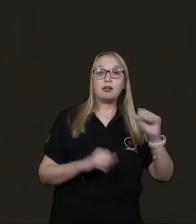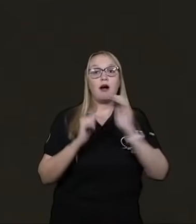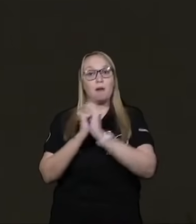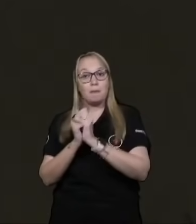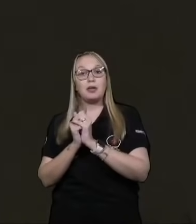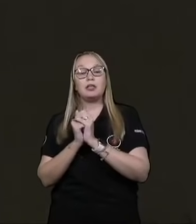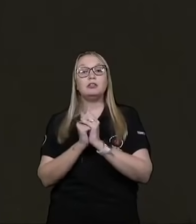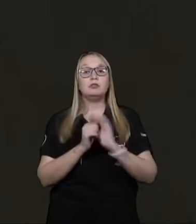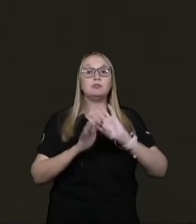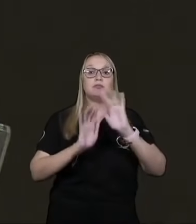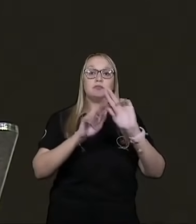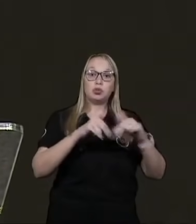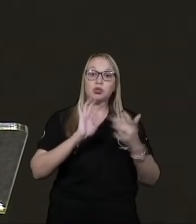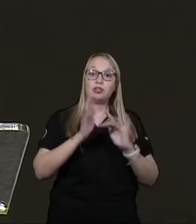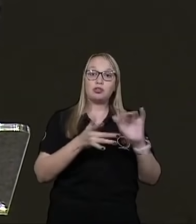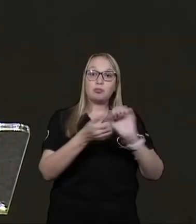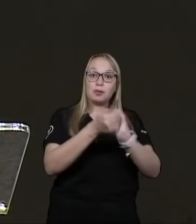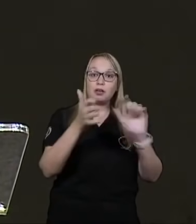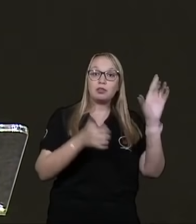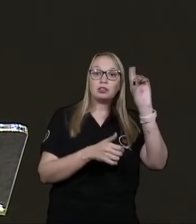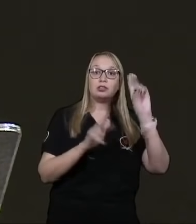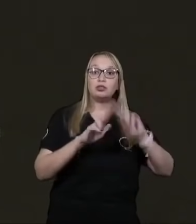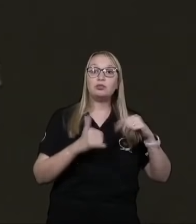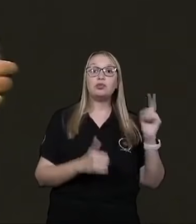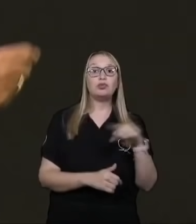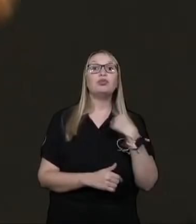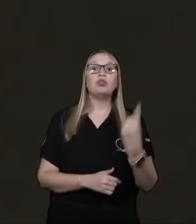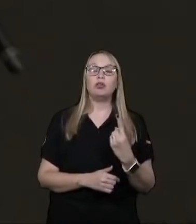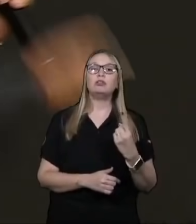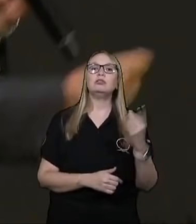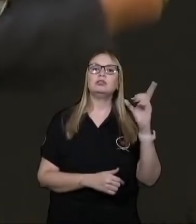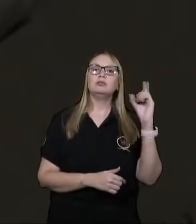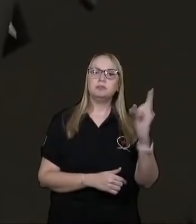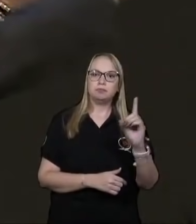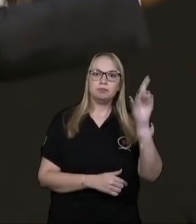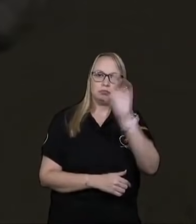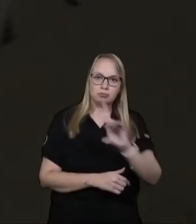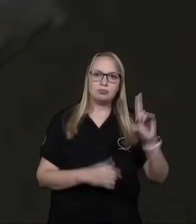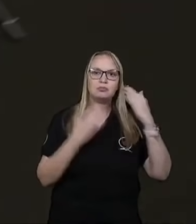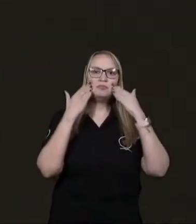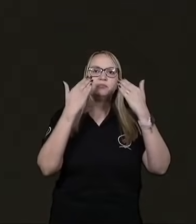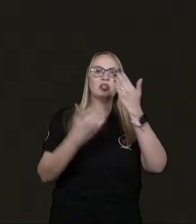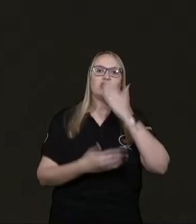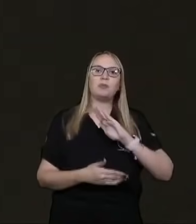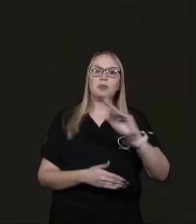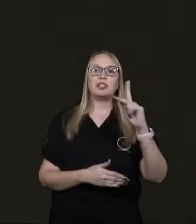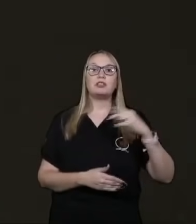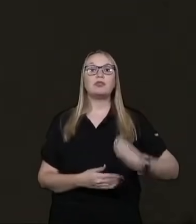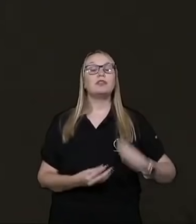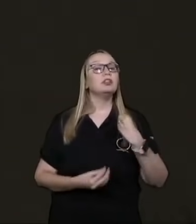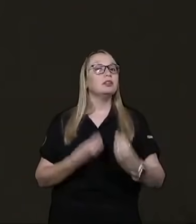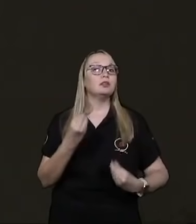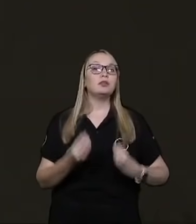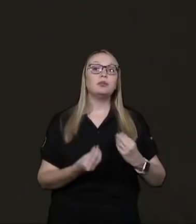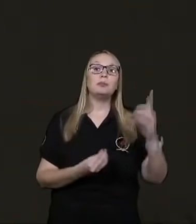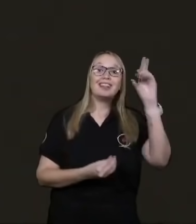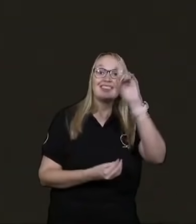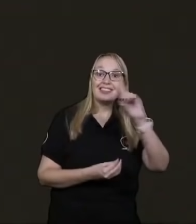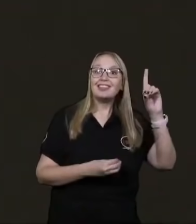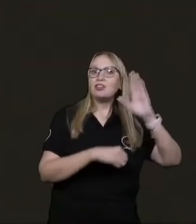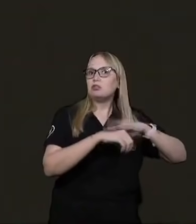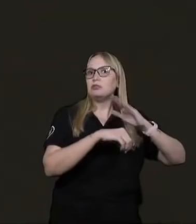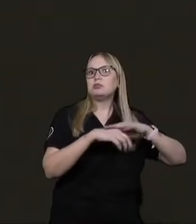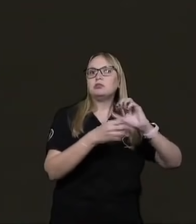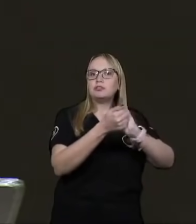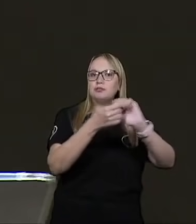Amém para glória de Deus por nós Deus manifesta suas promessas na sua vida para eles